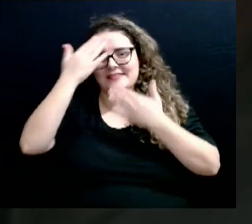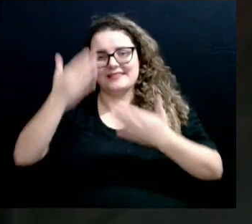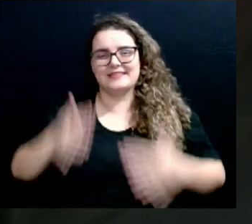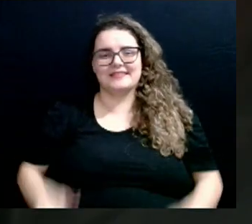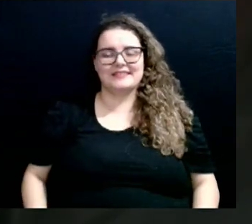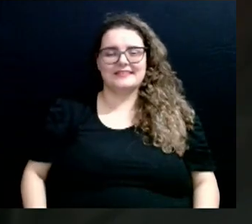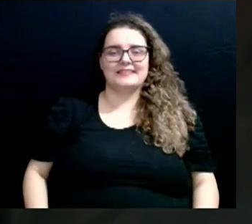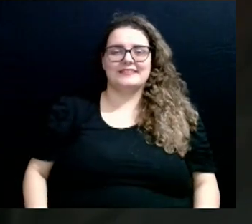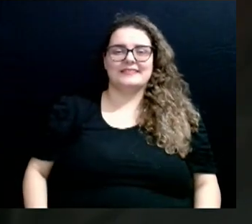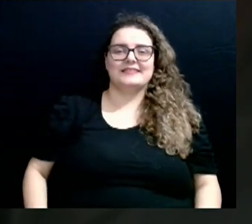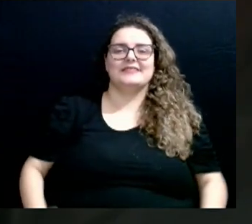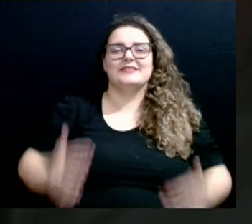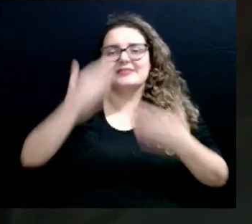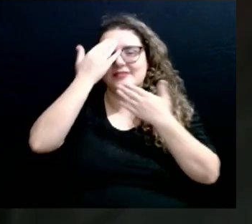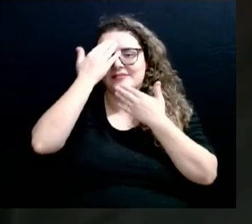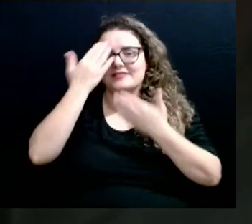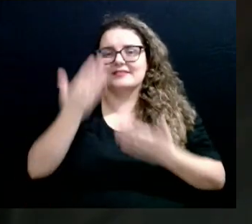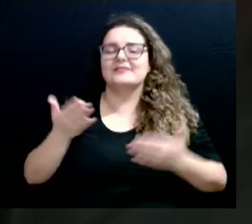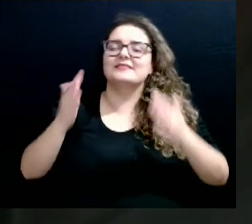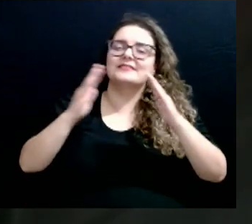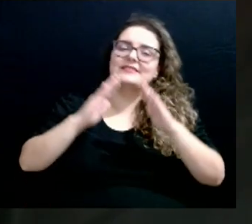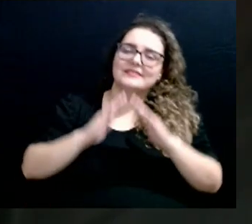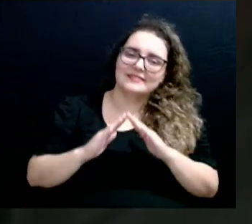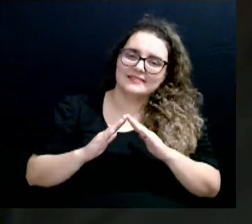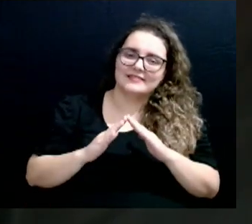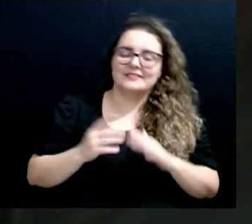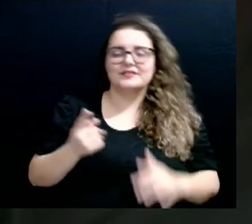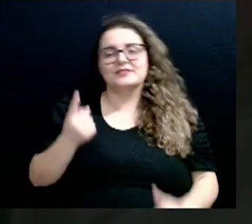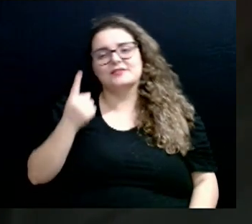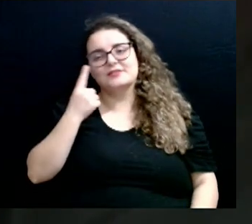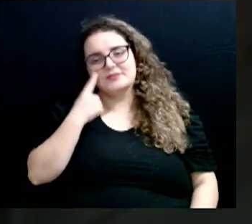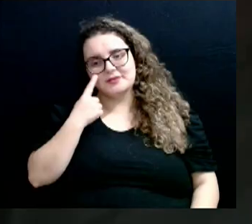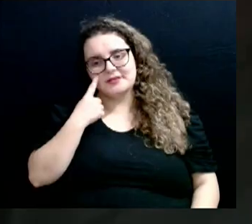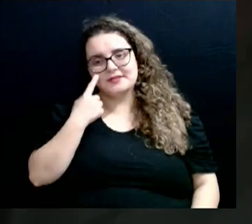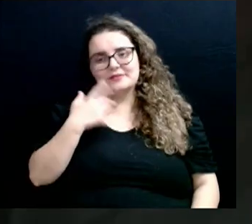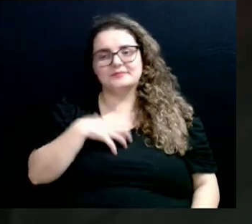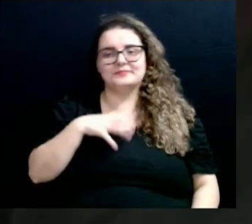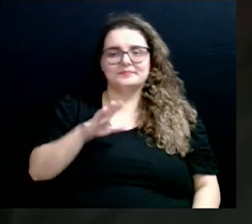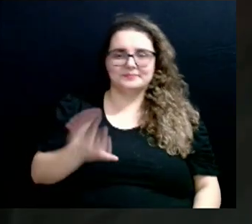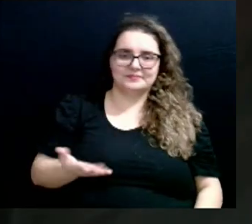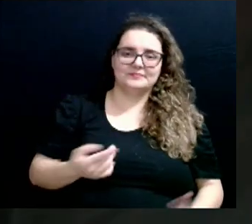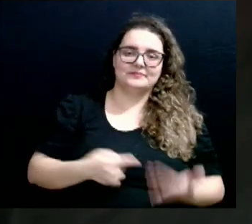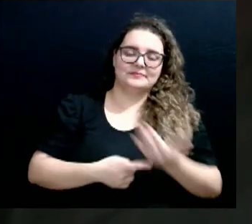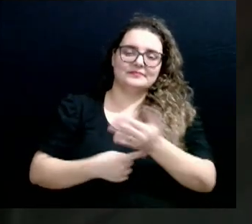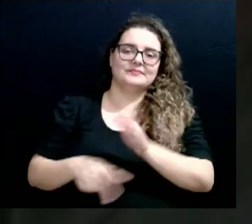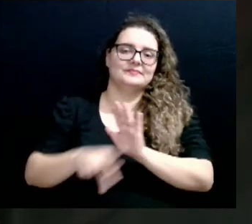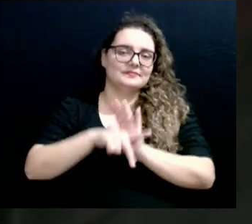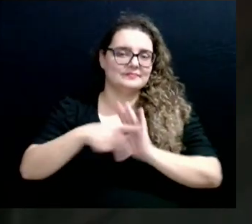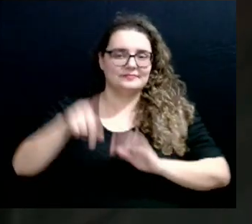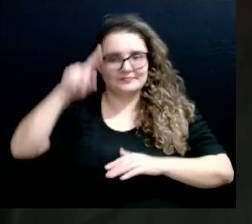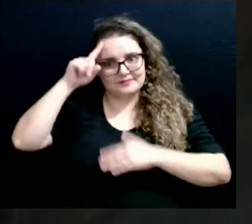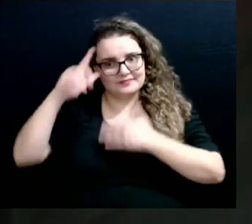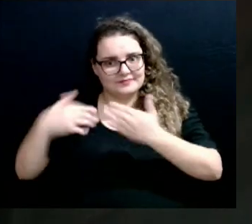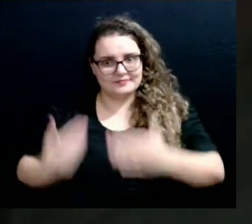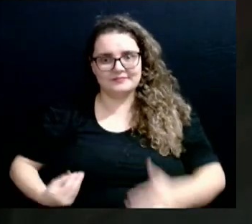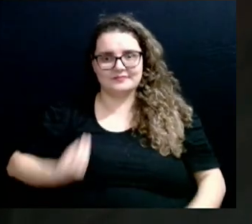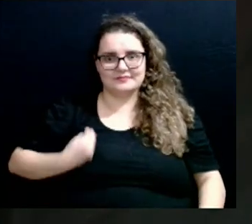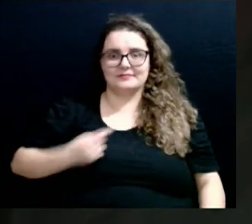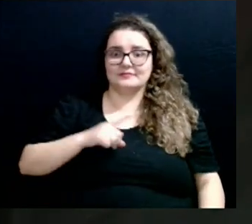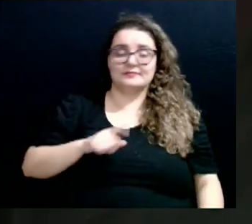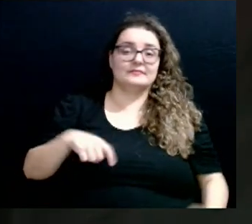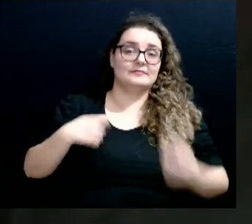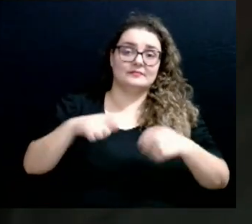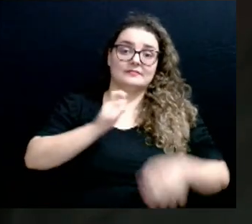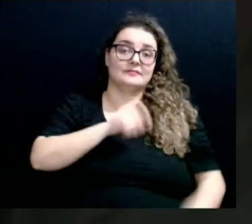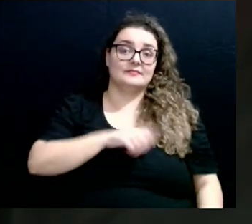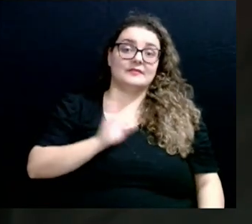você de casa. E olha, gente, é isso mesmo, né? Tecnologia faz parte da vida e não precisa ser a vilã. A gente já falou isso, vou